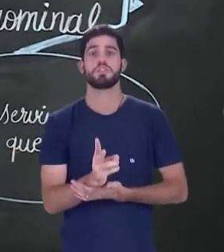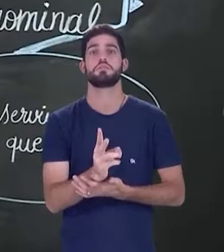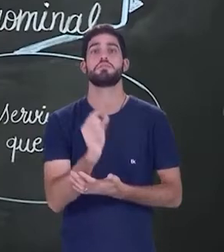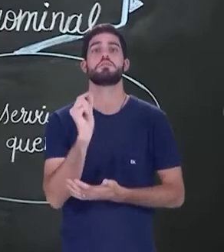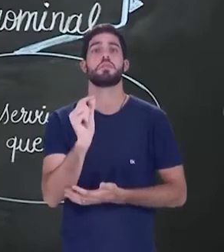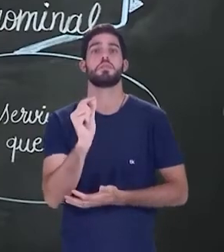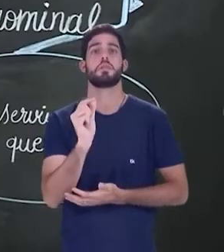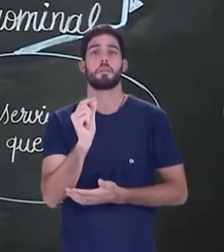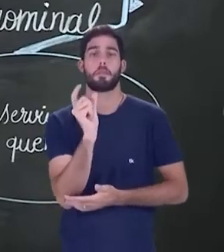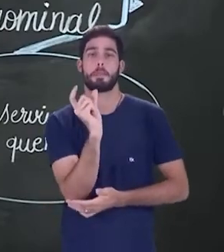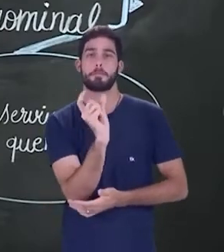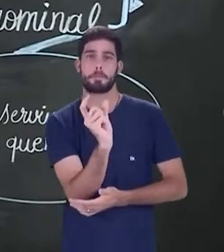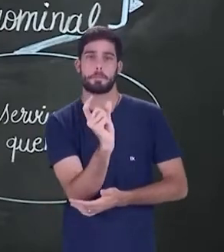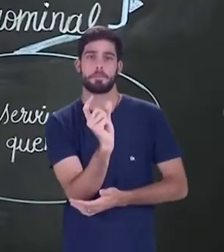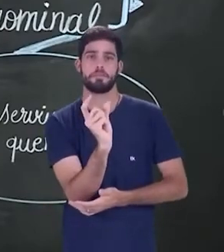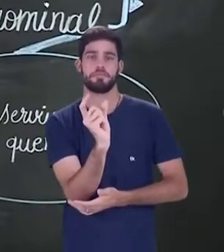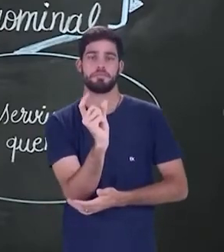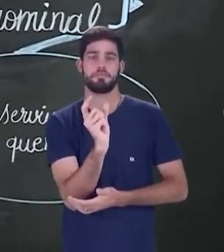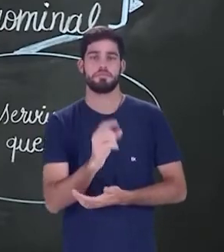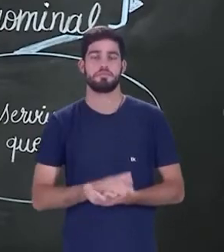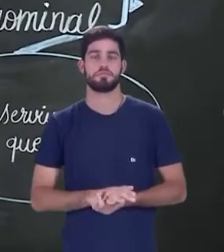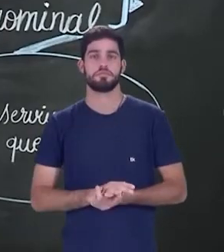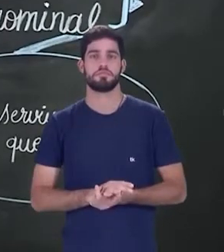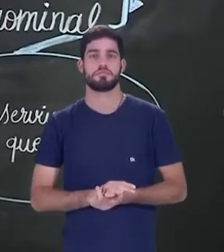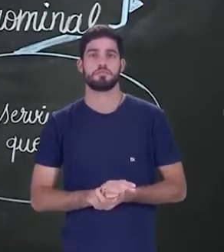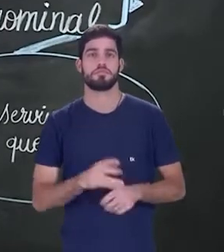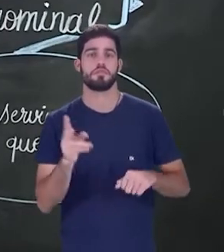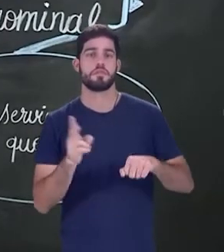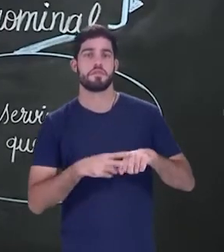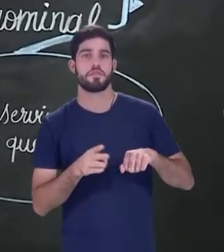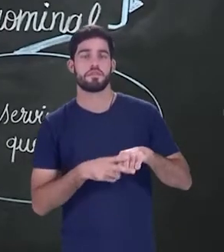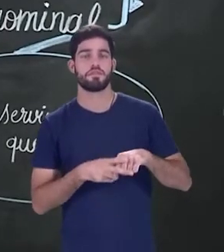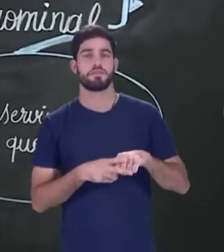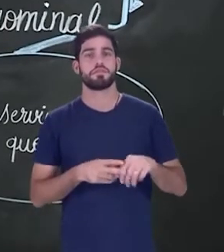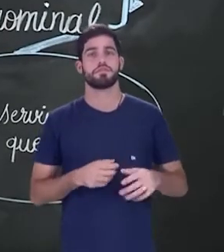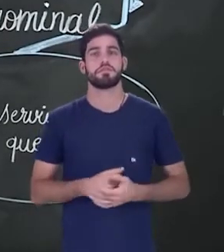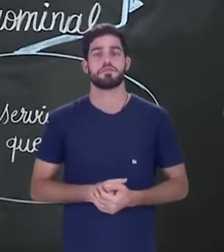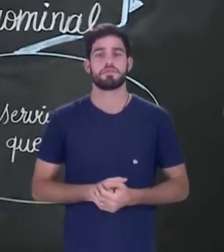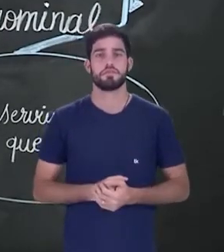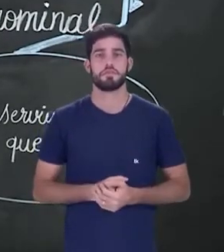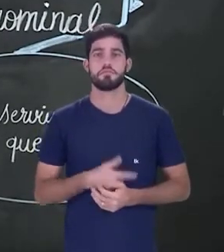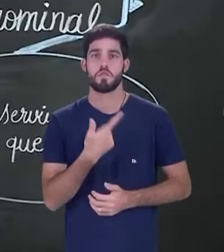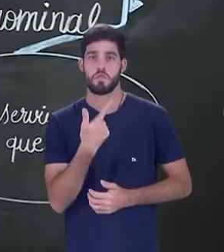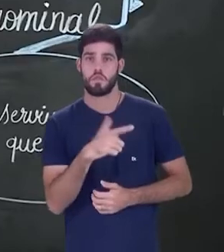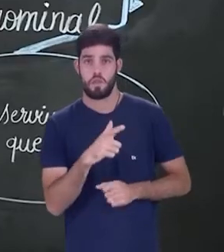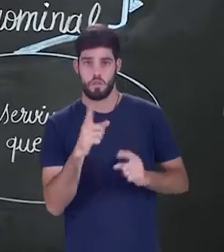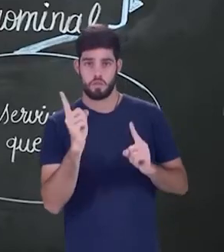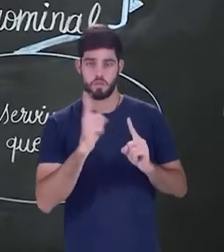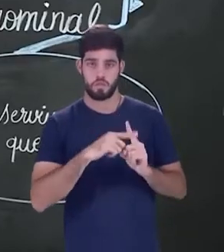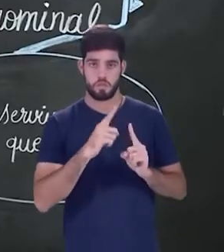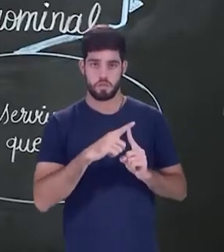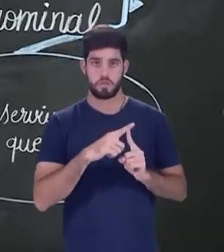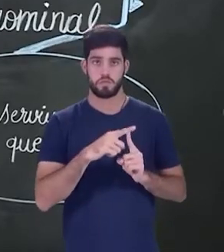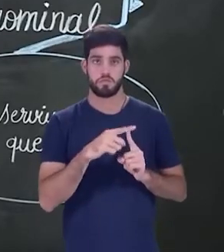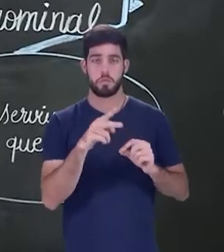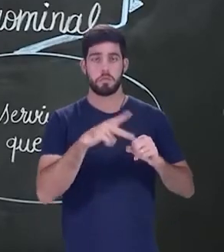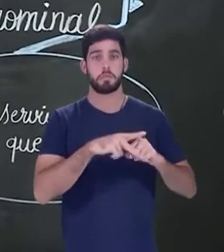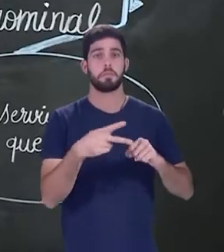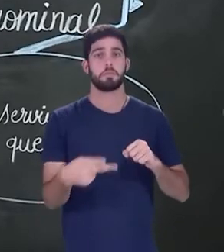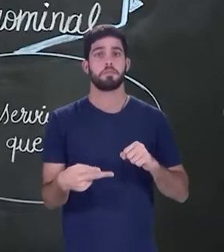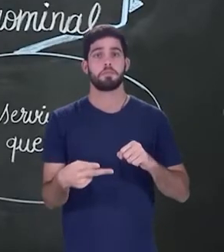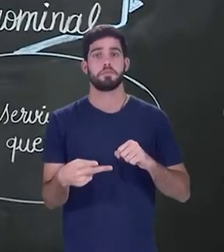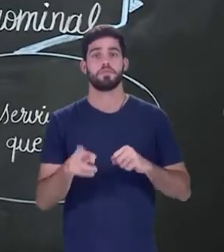do predicado. No caso do predicado verbal, o verbo de ação, o verbo nocional. Outro tipo de predicado é o